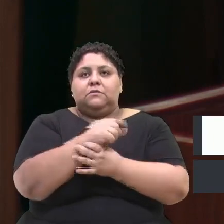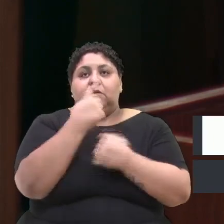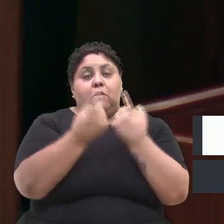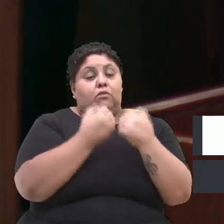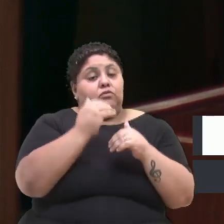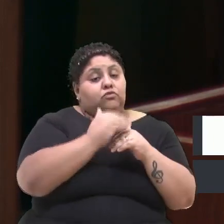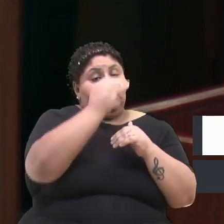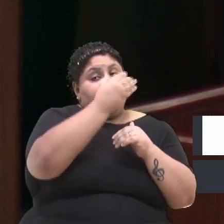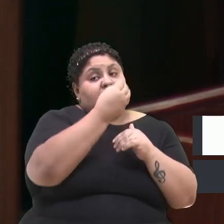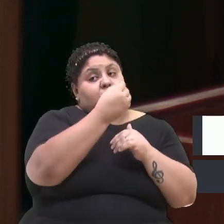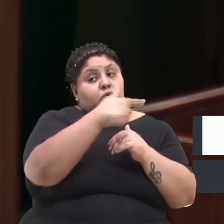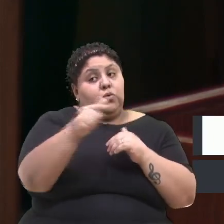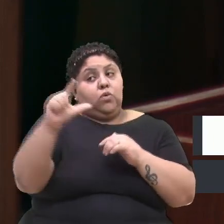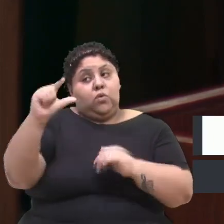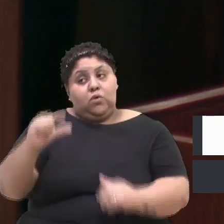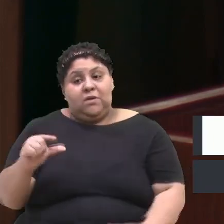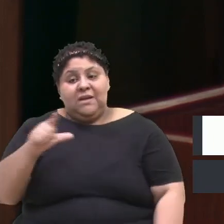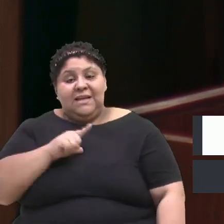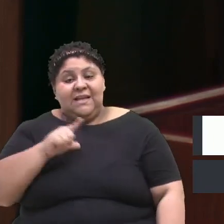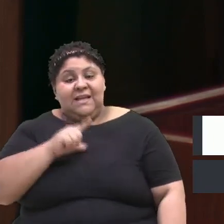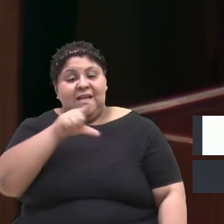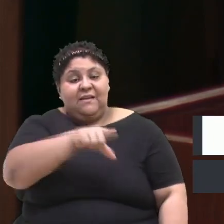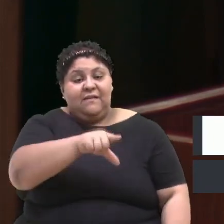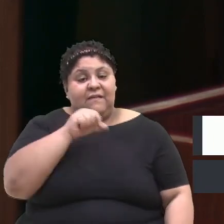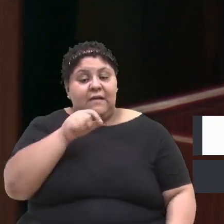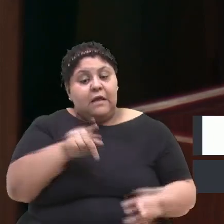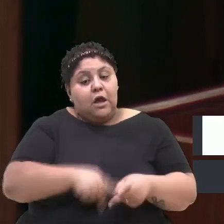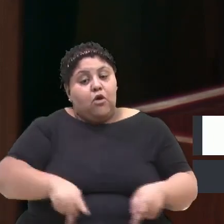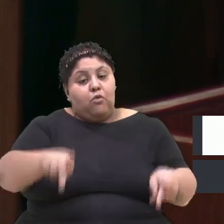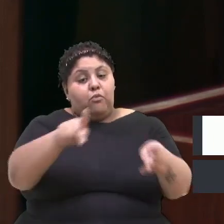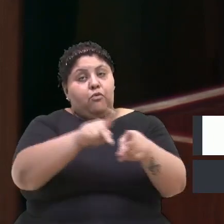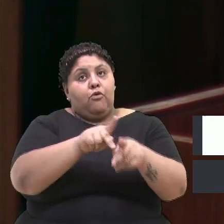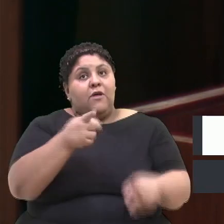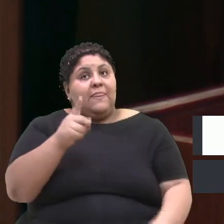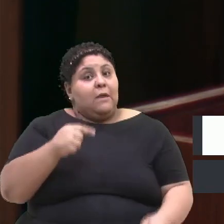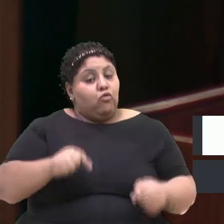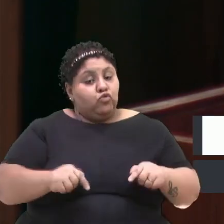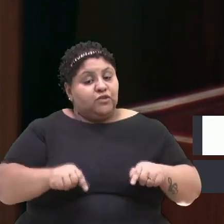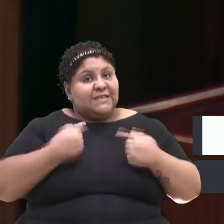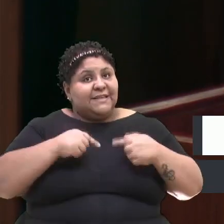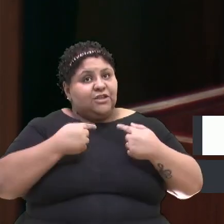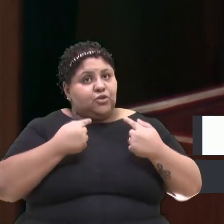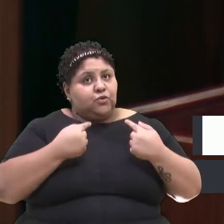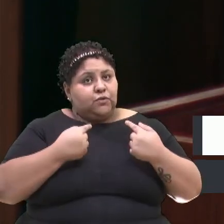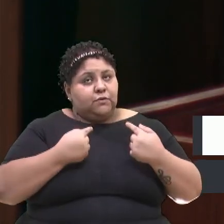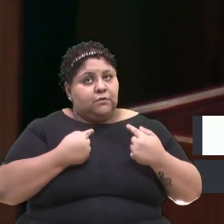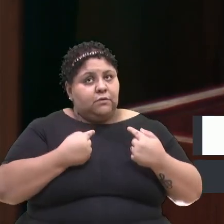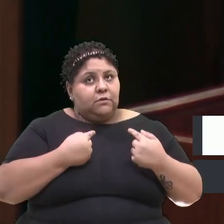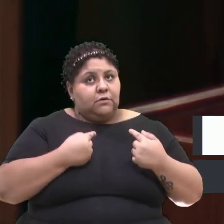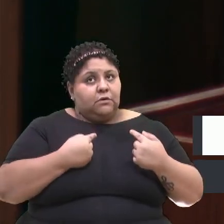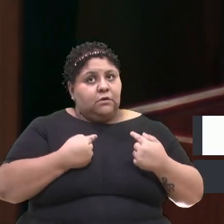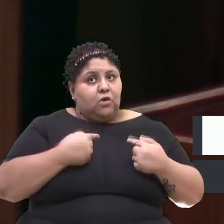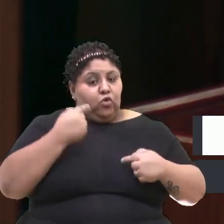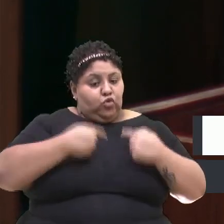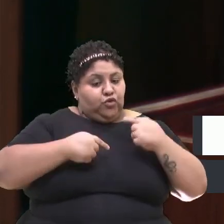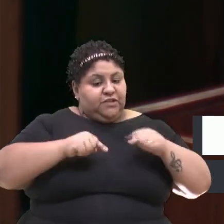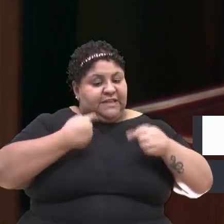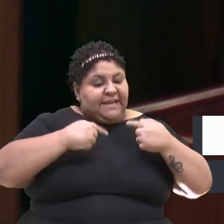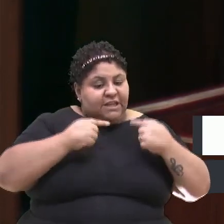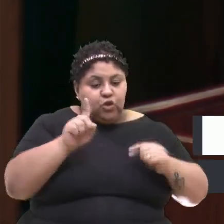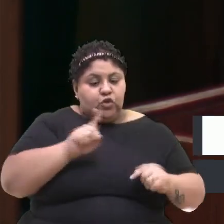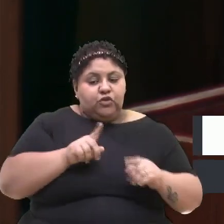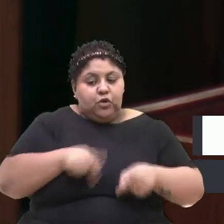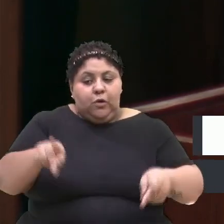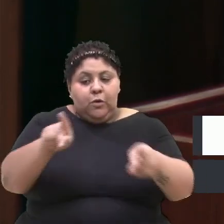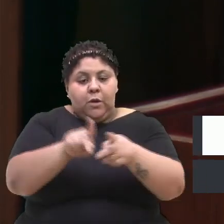outros menos, e quem tem que definir isso é o povo, não os críticos, porque os críticos não são o povo. Os críticos são aqueles